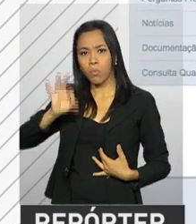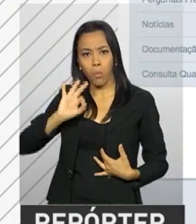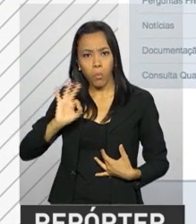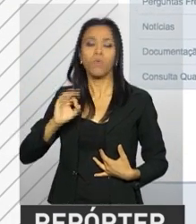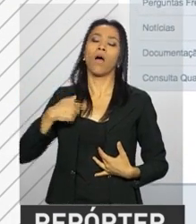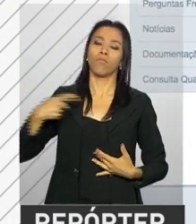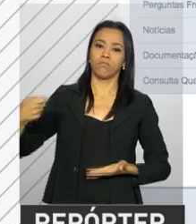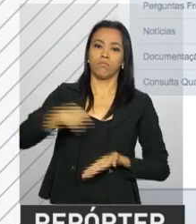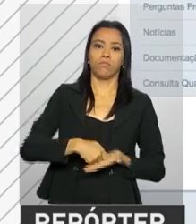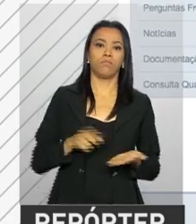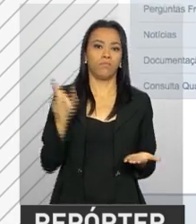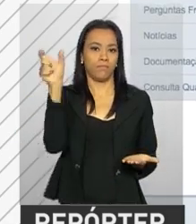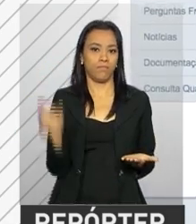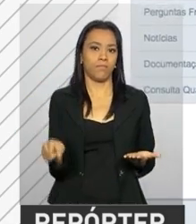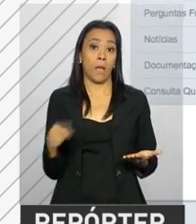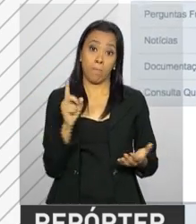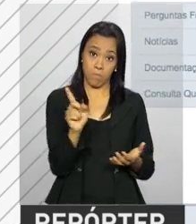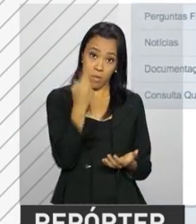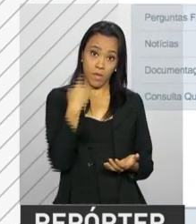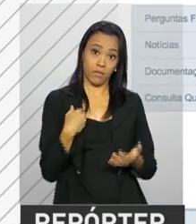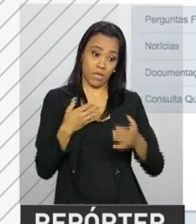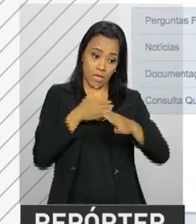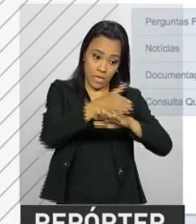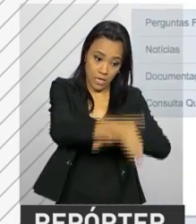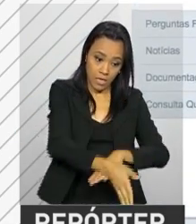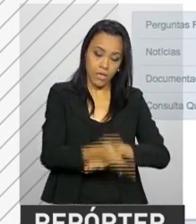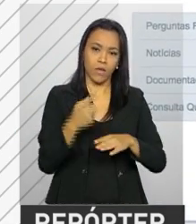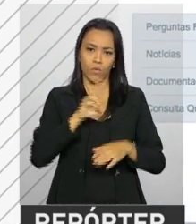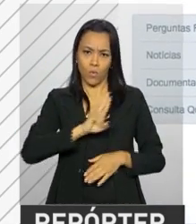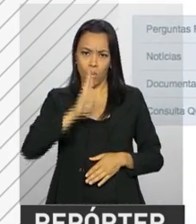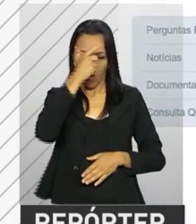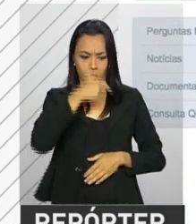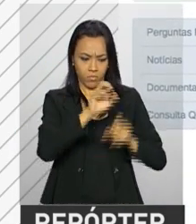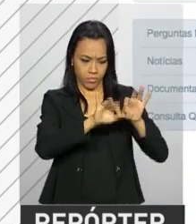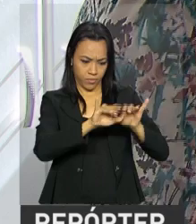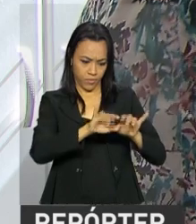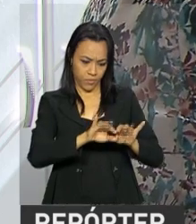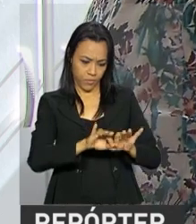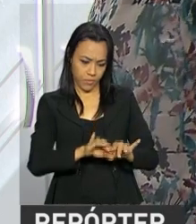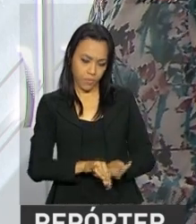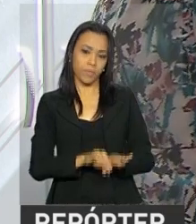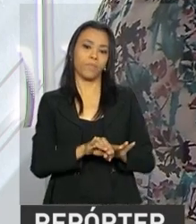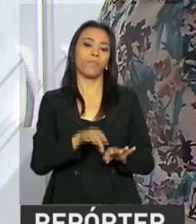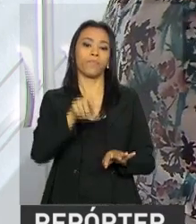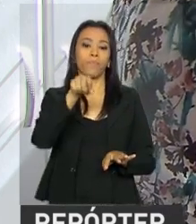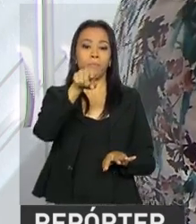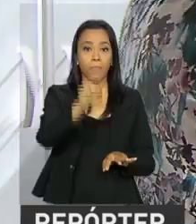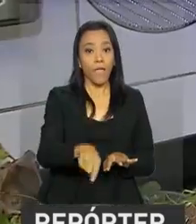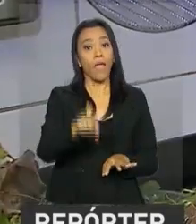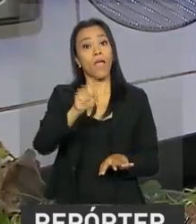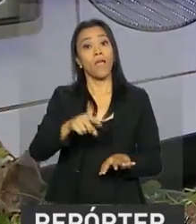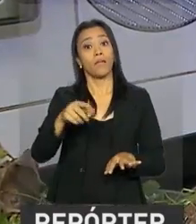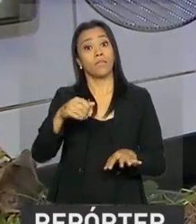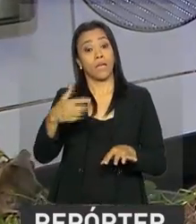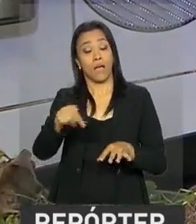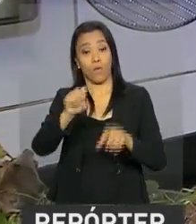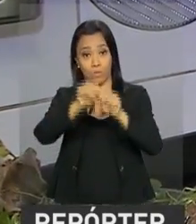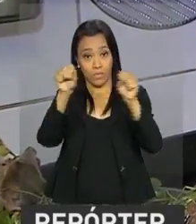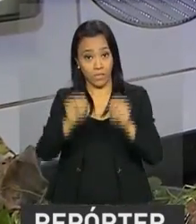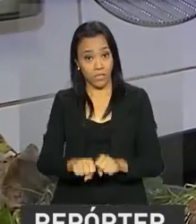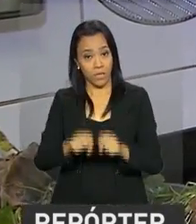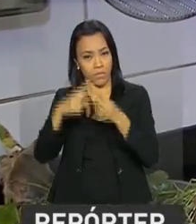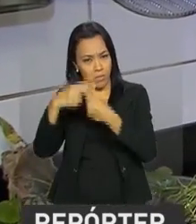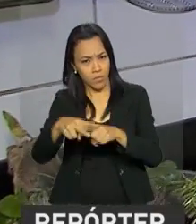primeiro faz seu cadastro e, em seguida, registra os dados do empregado. A ferramenta passa por atualizações